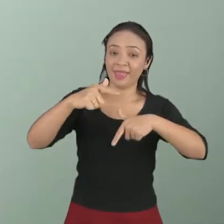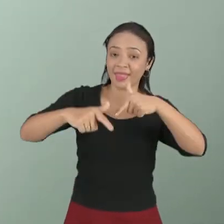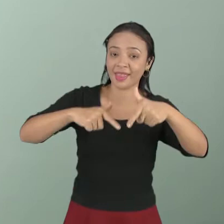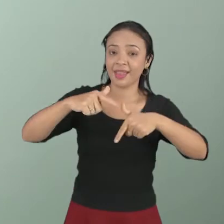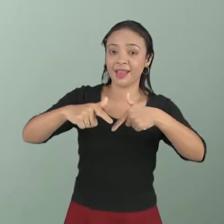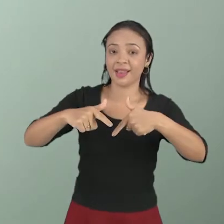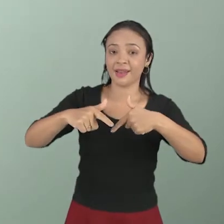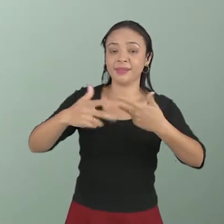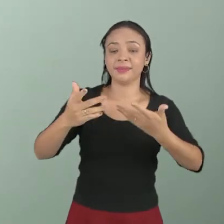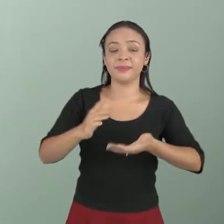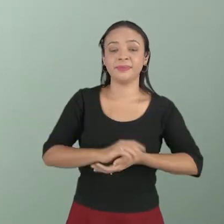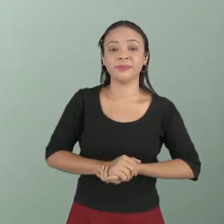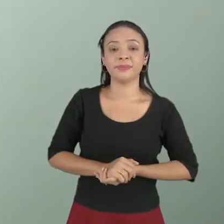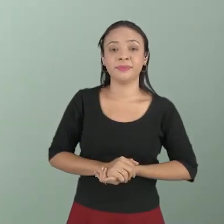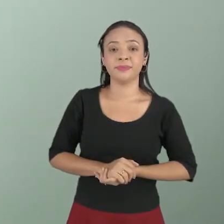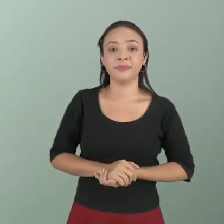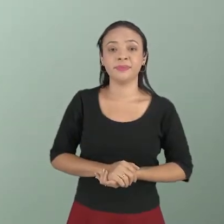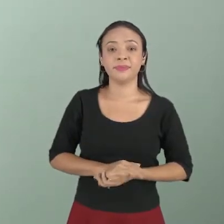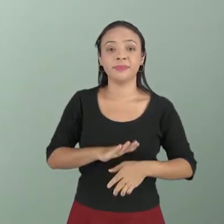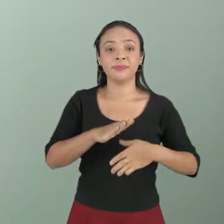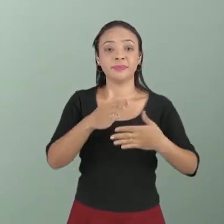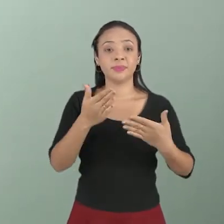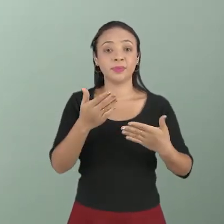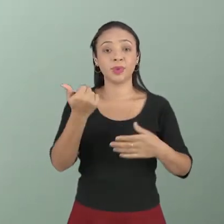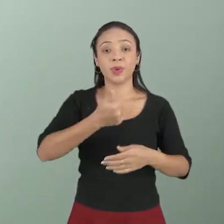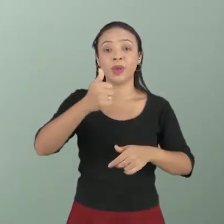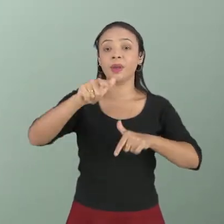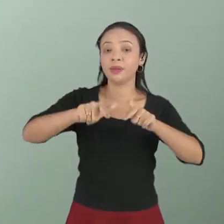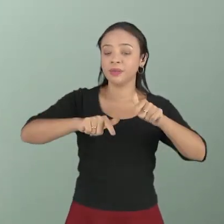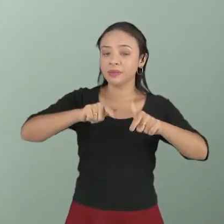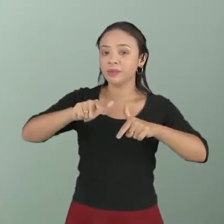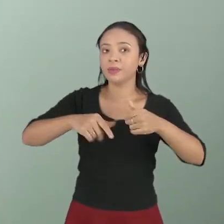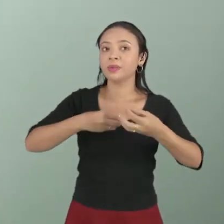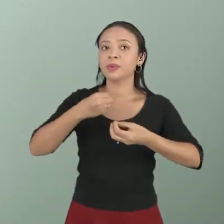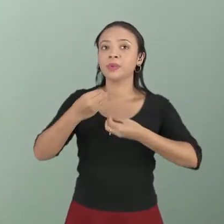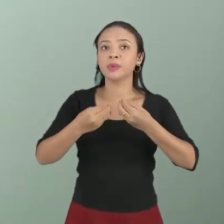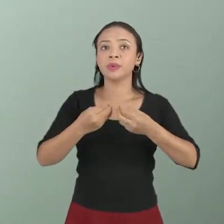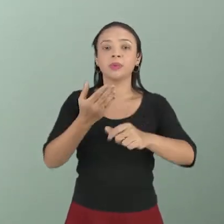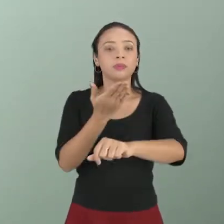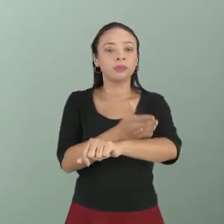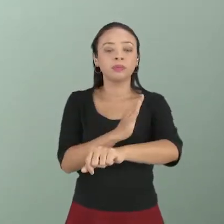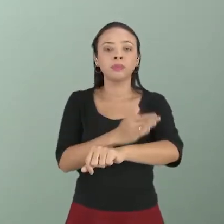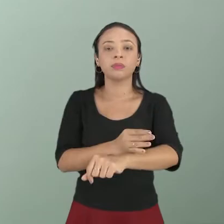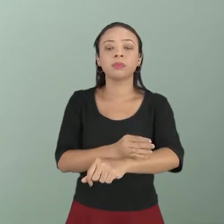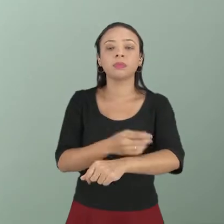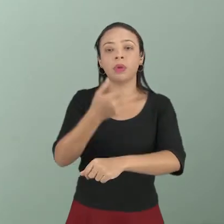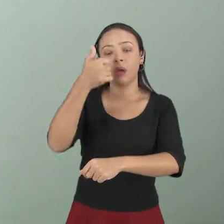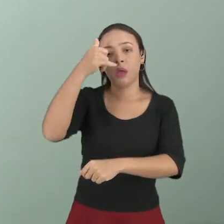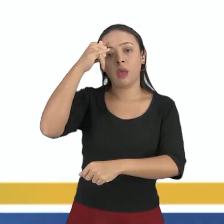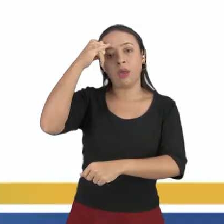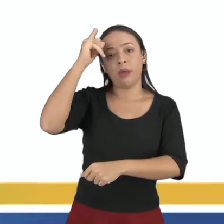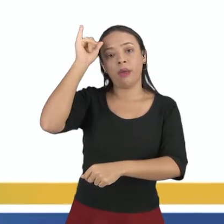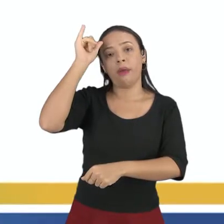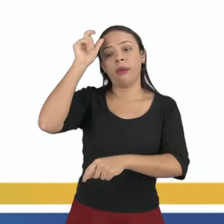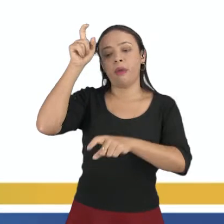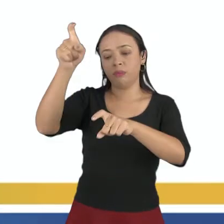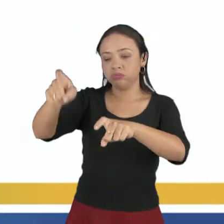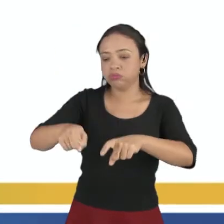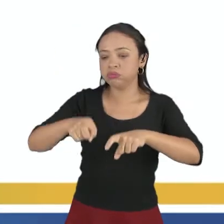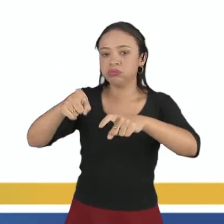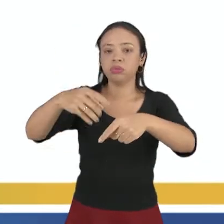vida era muito boa. Então, os primeiros trabalhos foram, claro, praticados na agricultura. Lavrar o